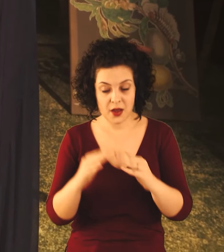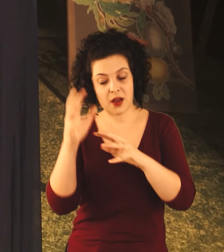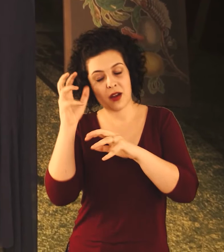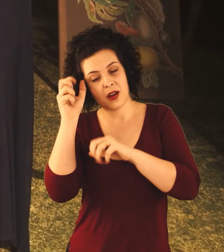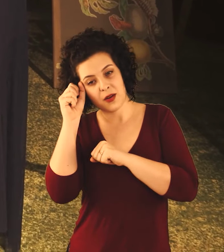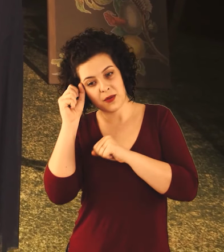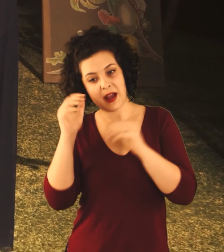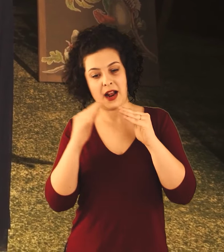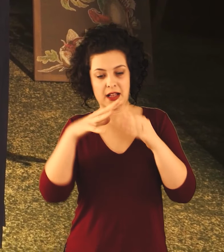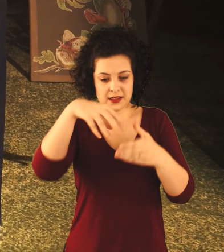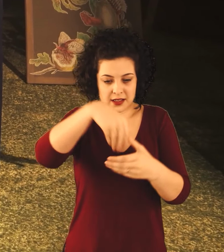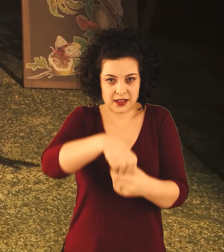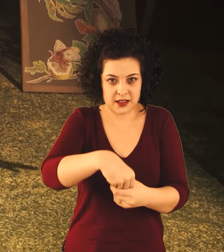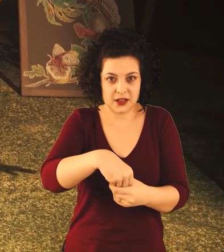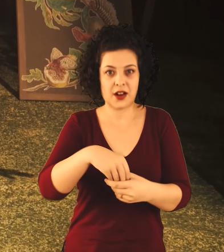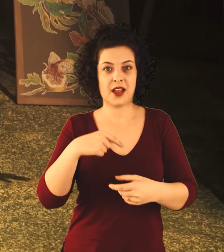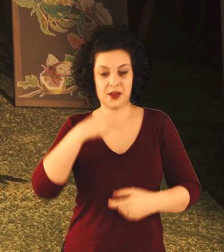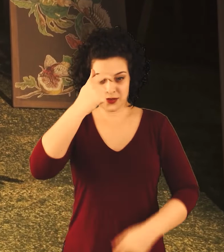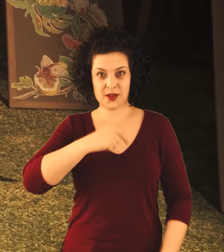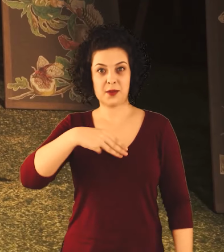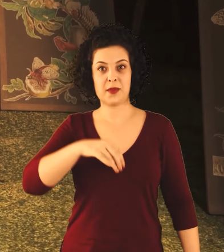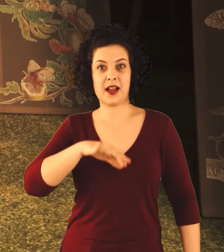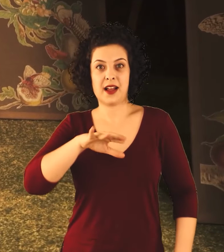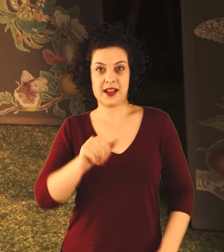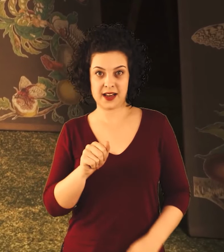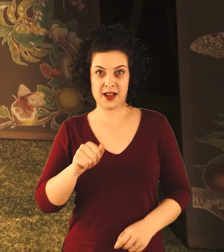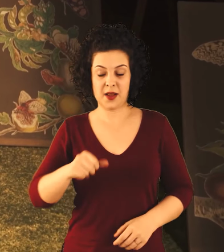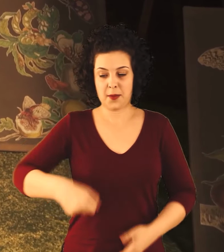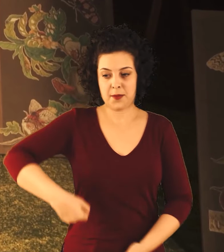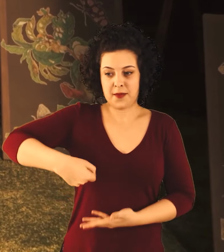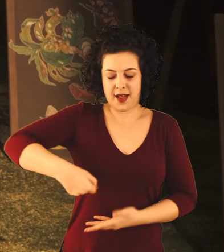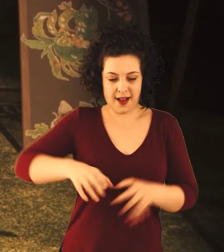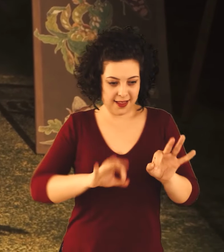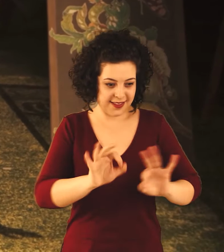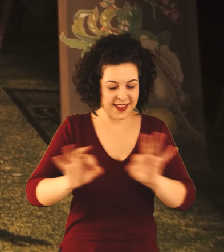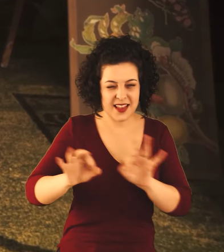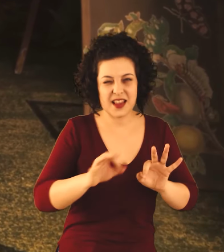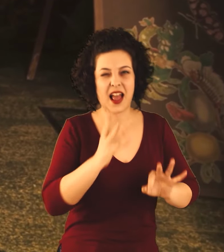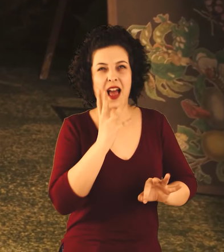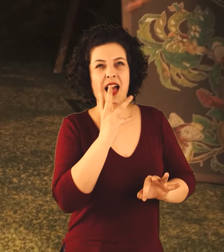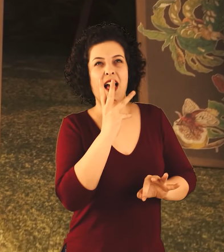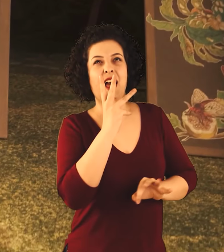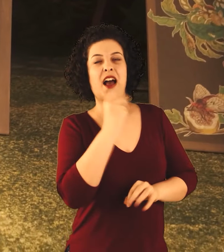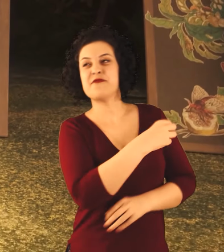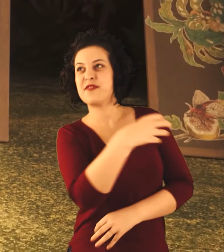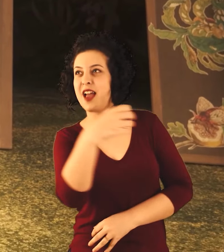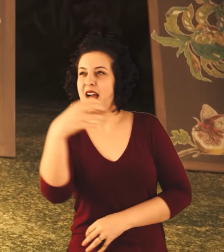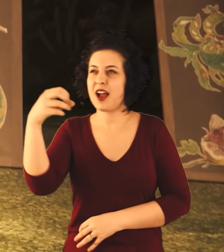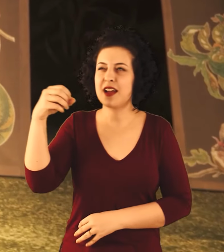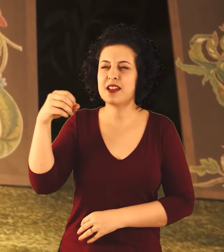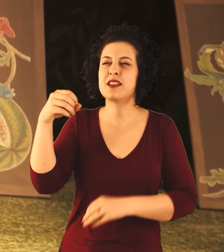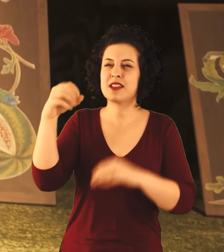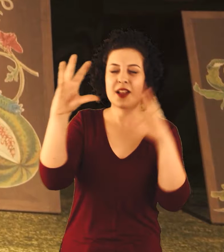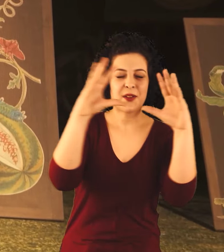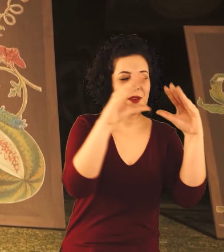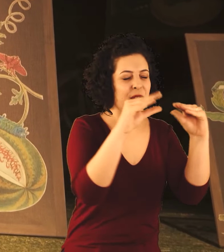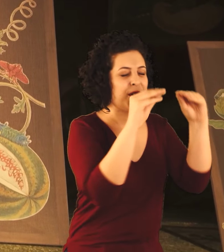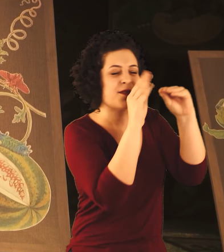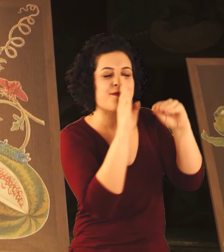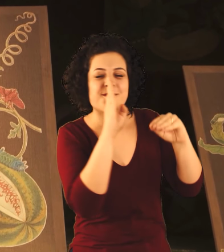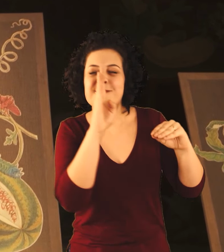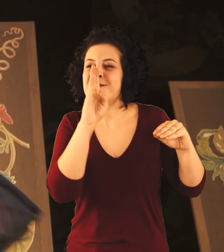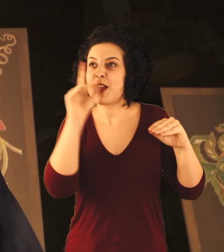o seu quarto dentro da casa. Eu sou Maria que prepara a mala para uma longa viagem. Eu sou a noite escura e